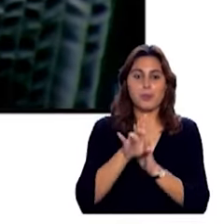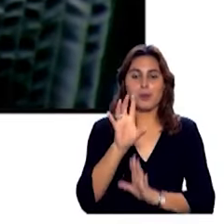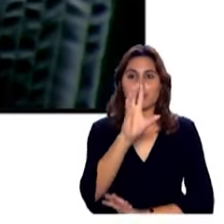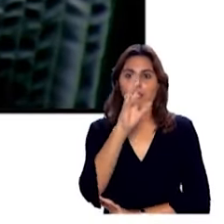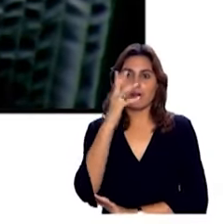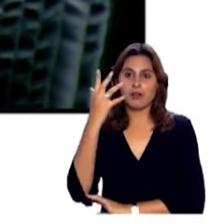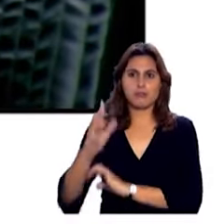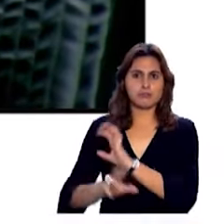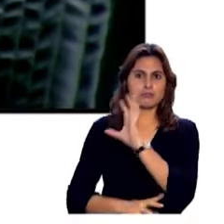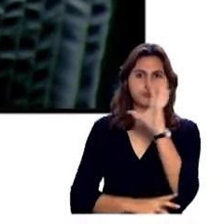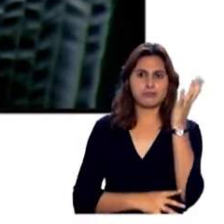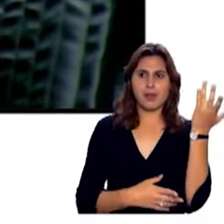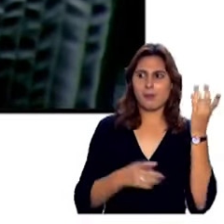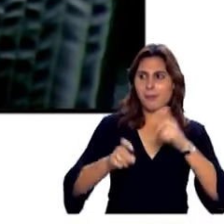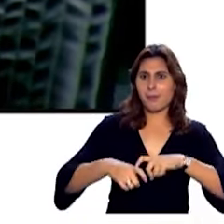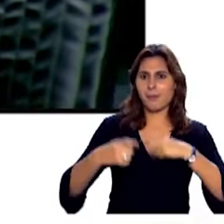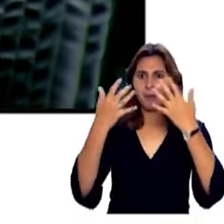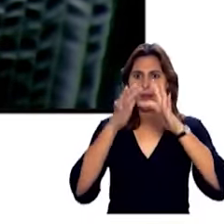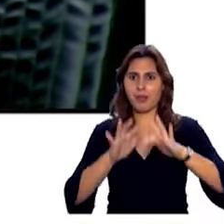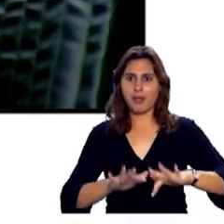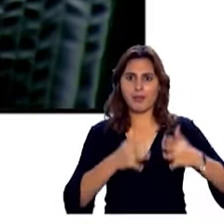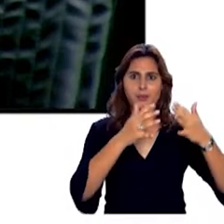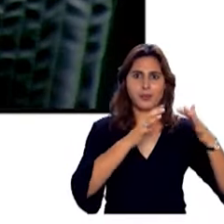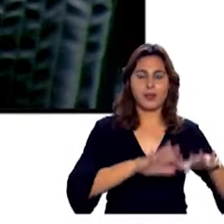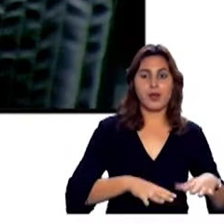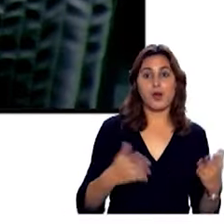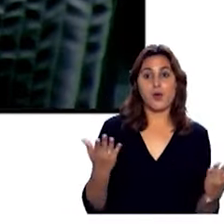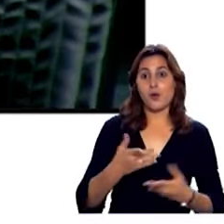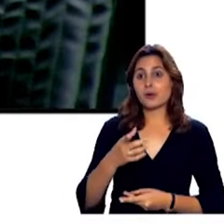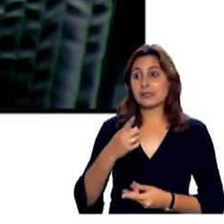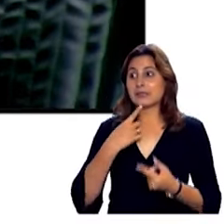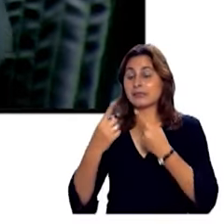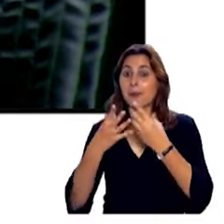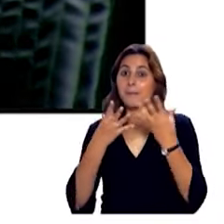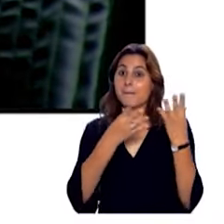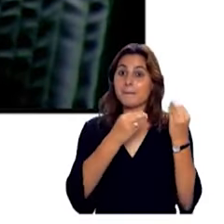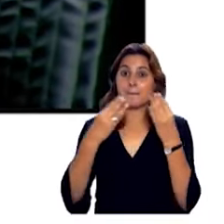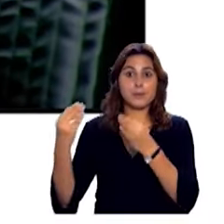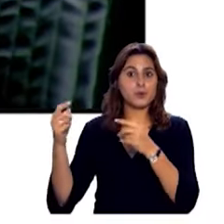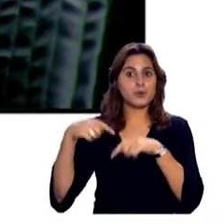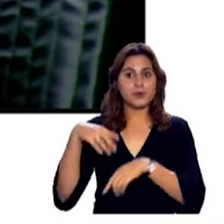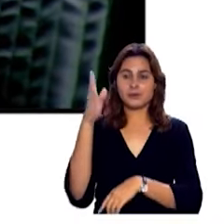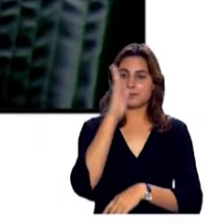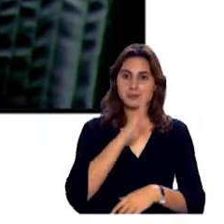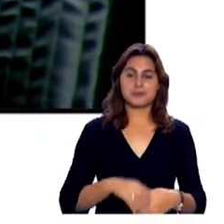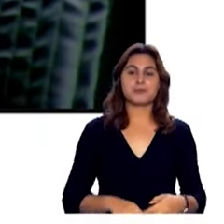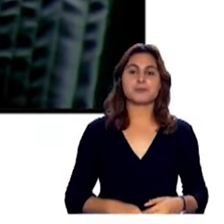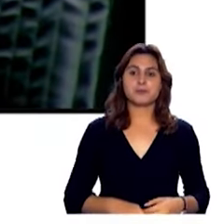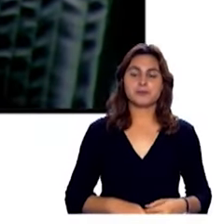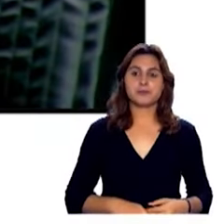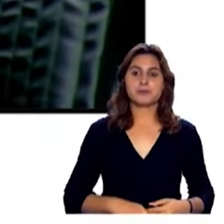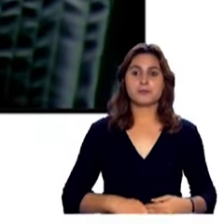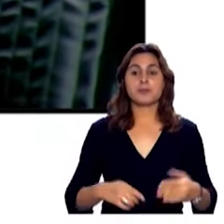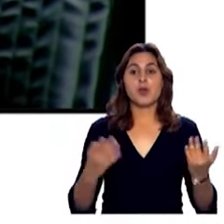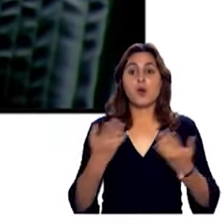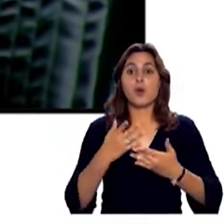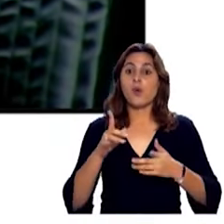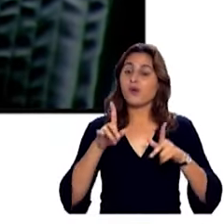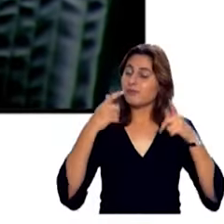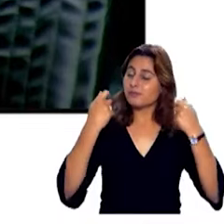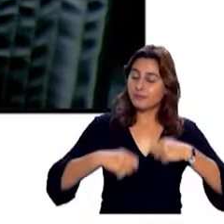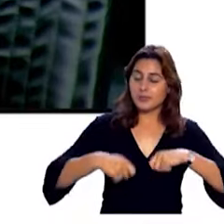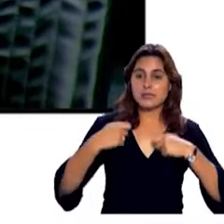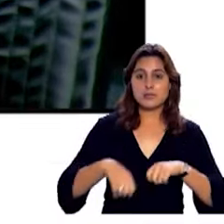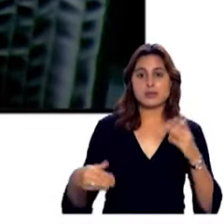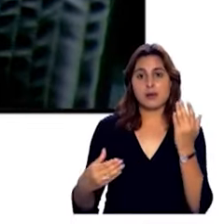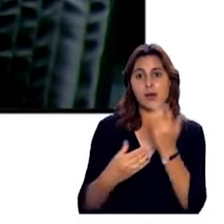de direitos dos Desastres e tanta coisa que hoje em dia se discute no direito brasileiro hoje são questões necessárias da pauta jurídica